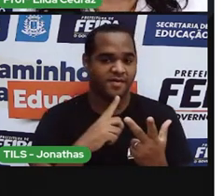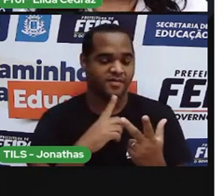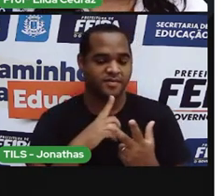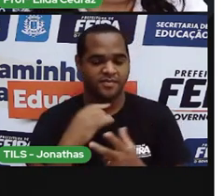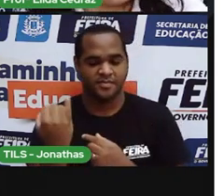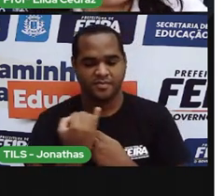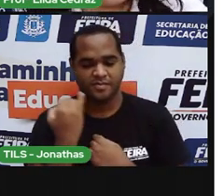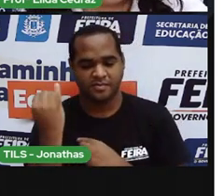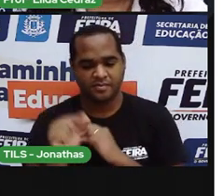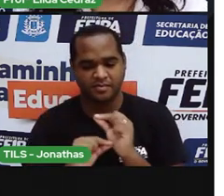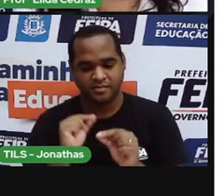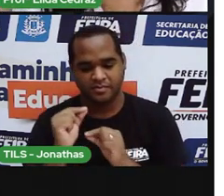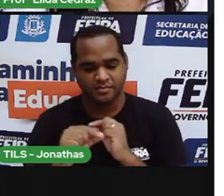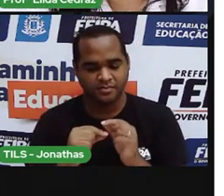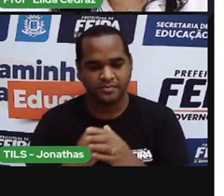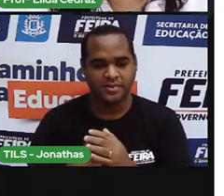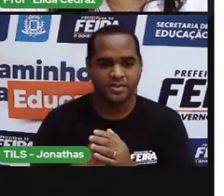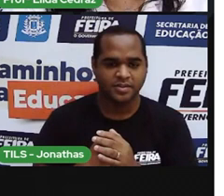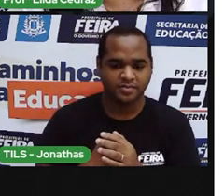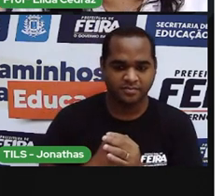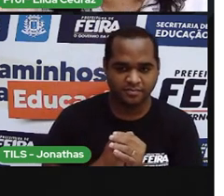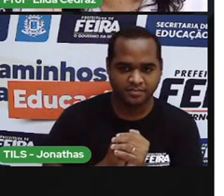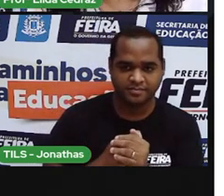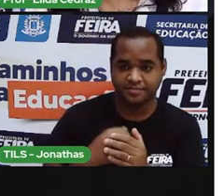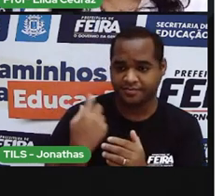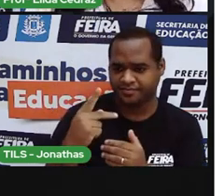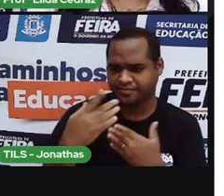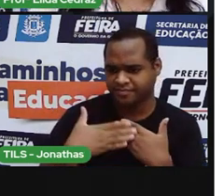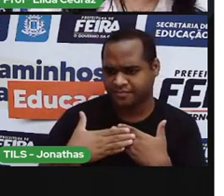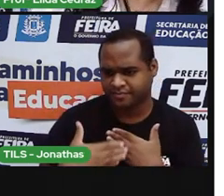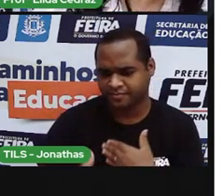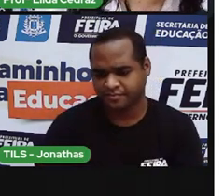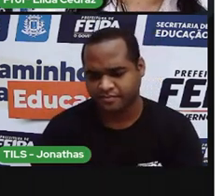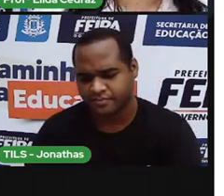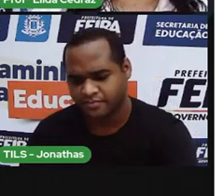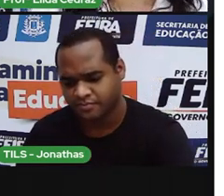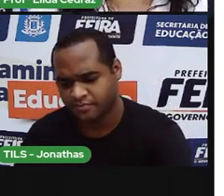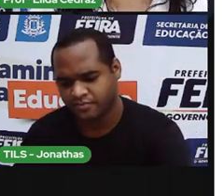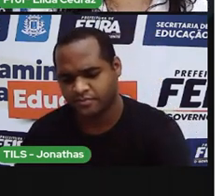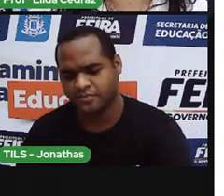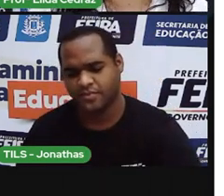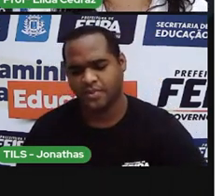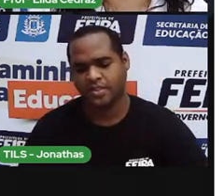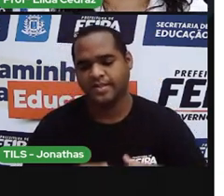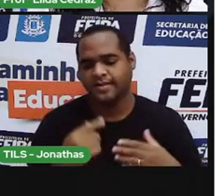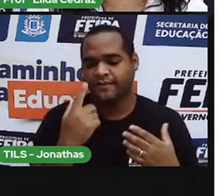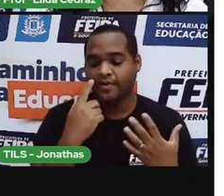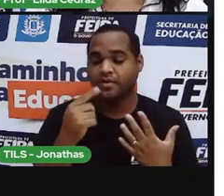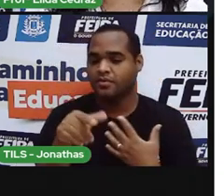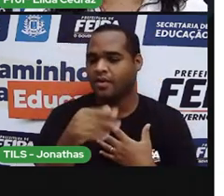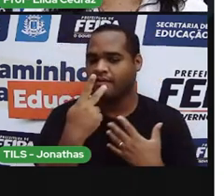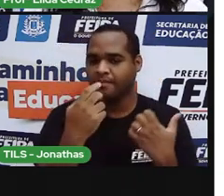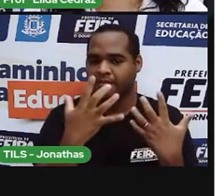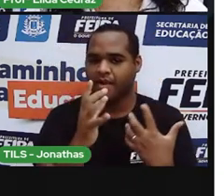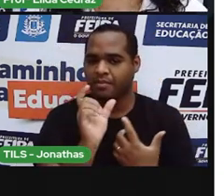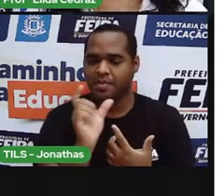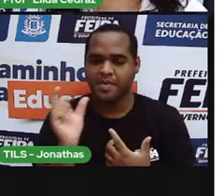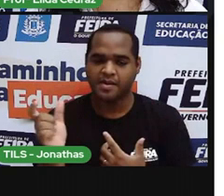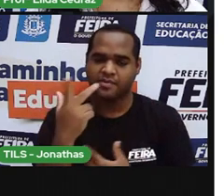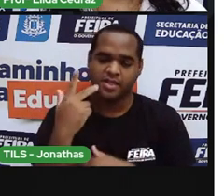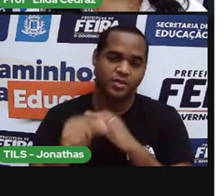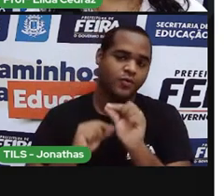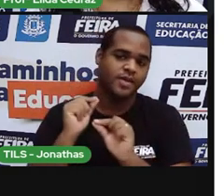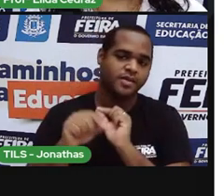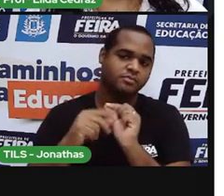colega puxando o pezinho de vocês bem lá para frente. Mas como nós falamos palavras com